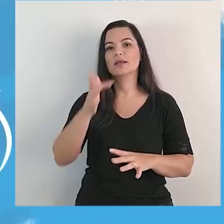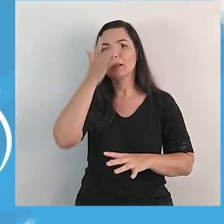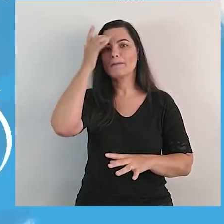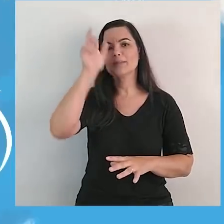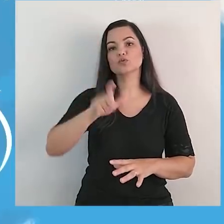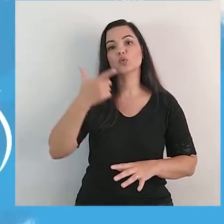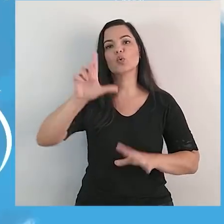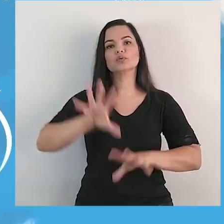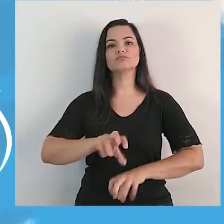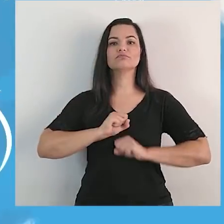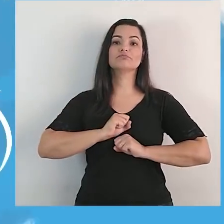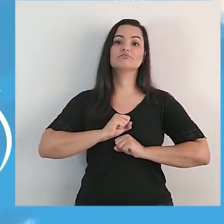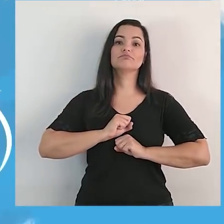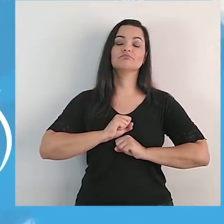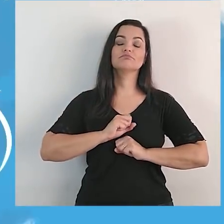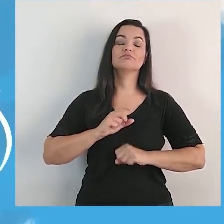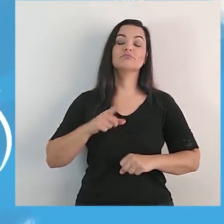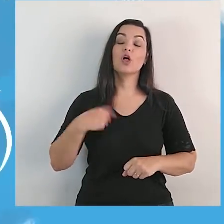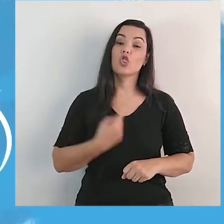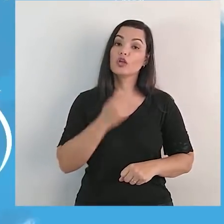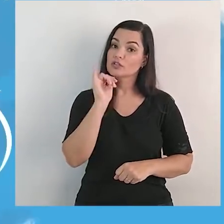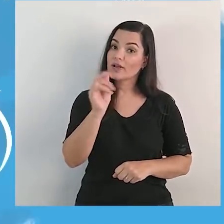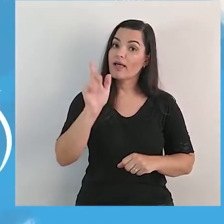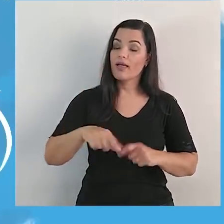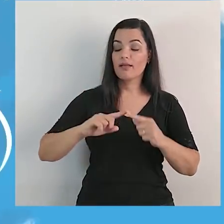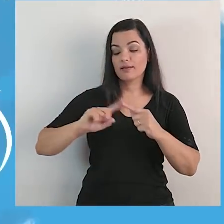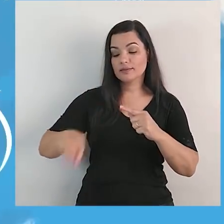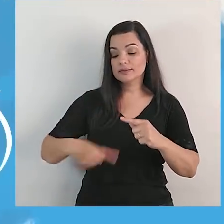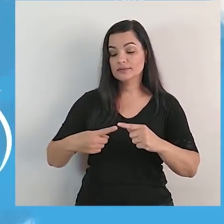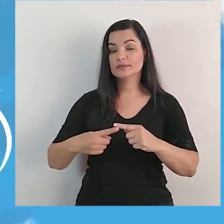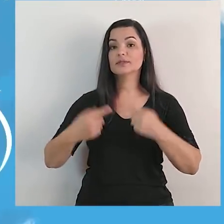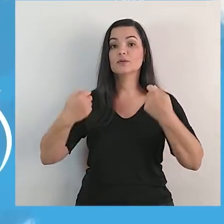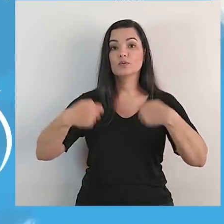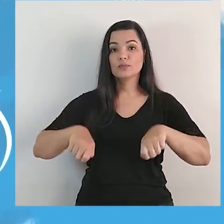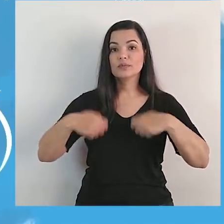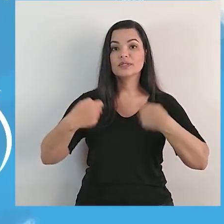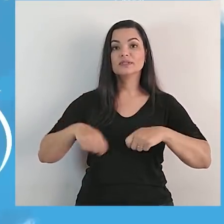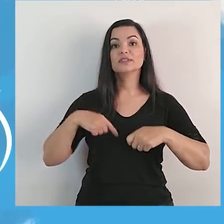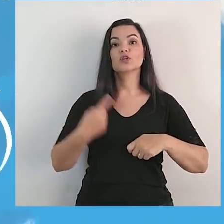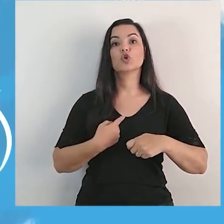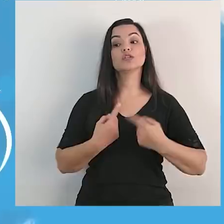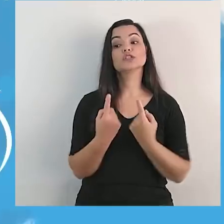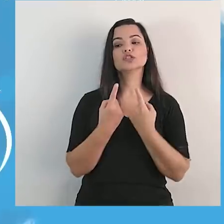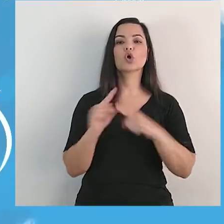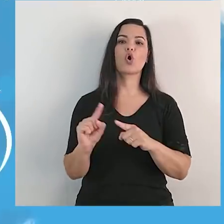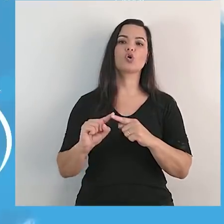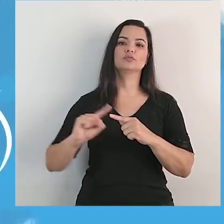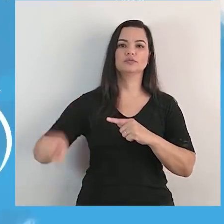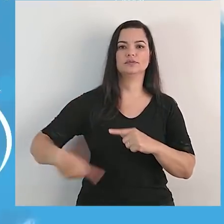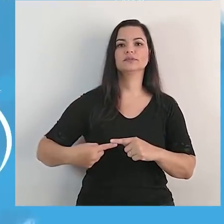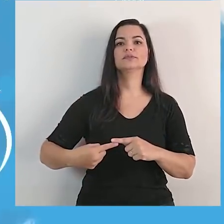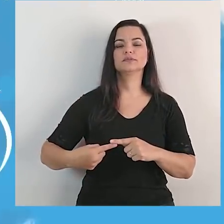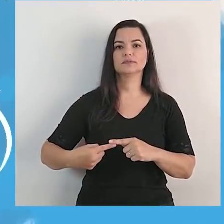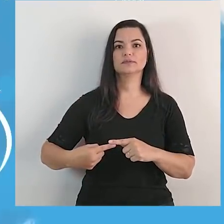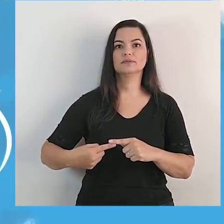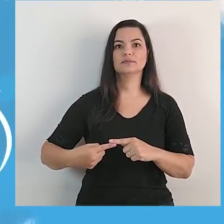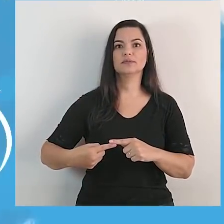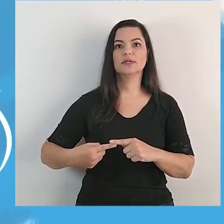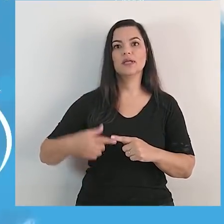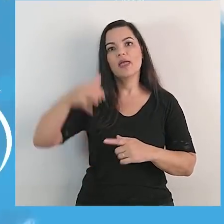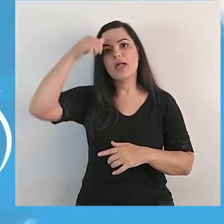um ciclo. Precisamos combater as etapas desse ciclo que